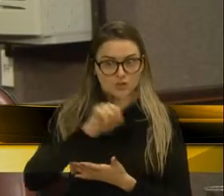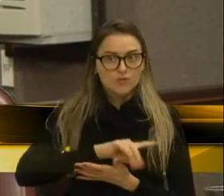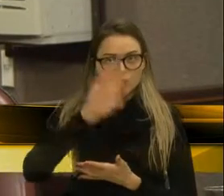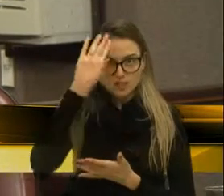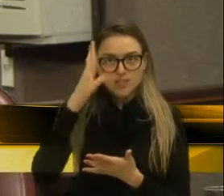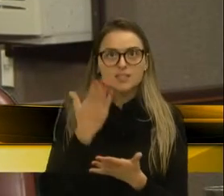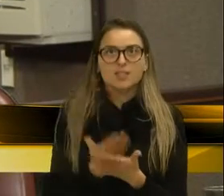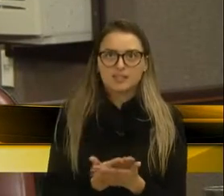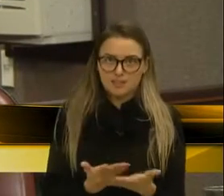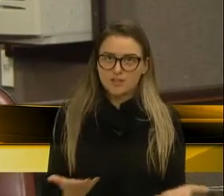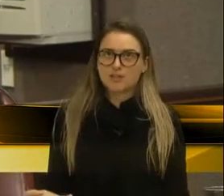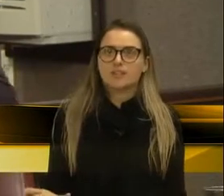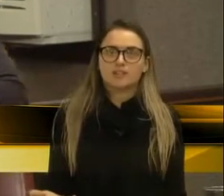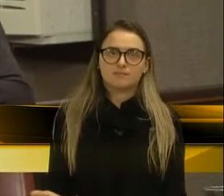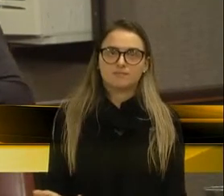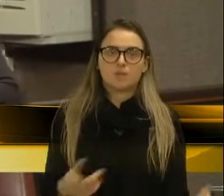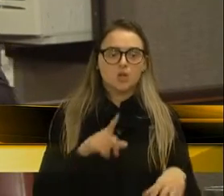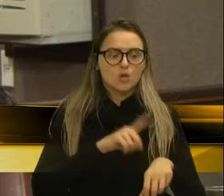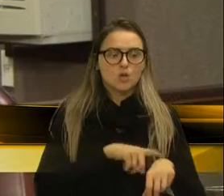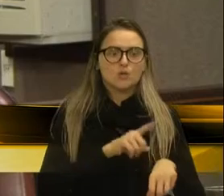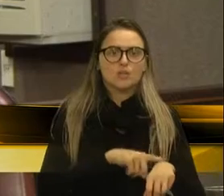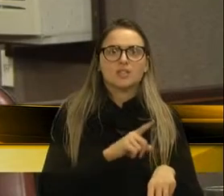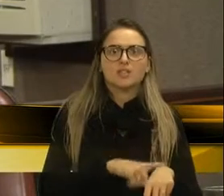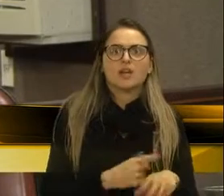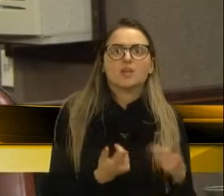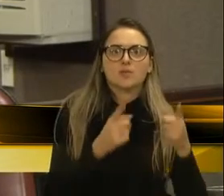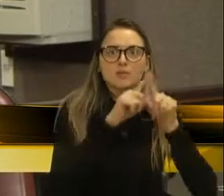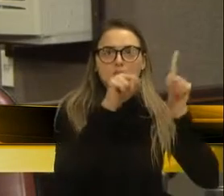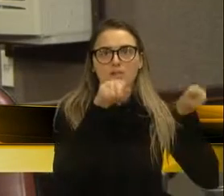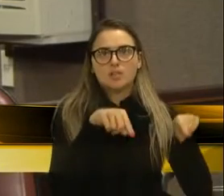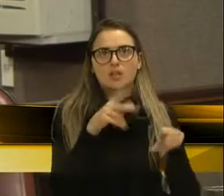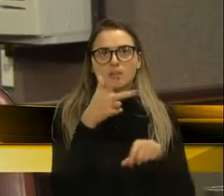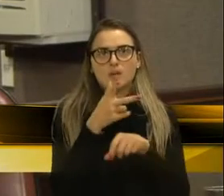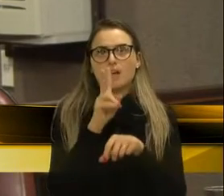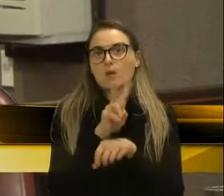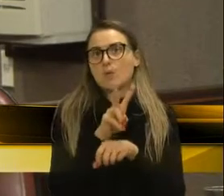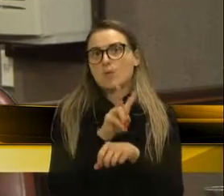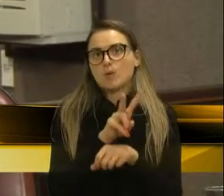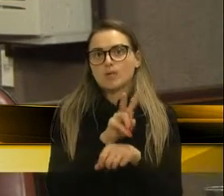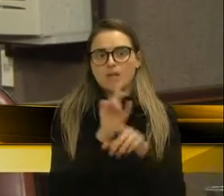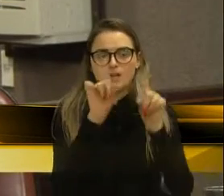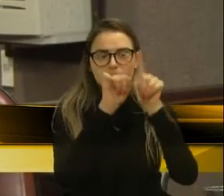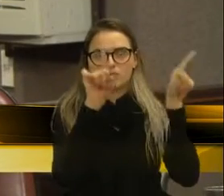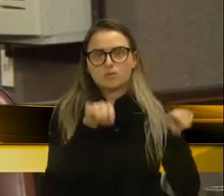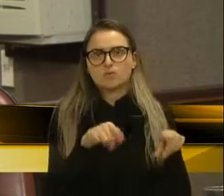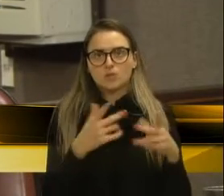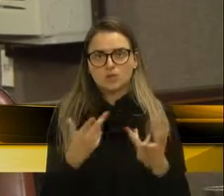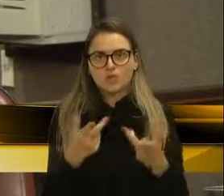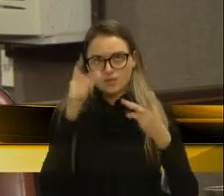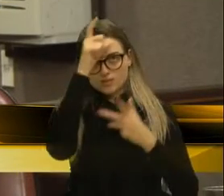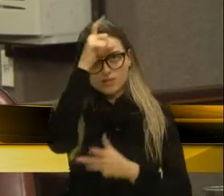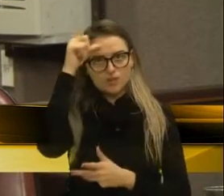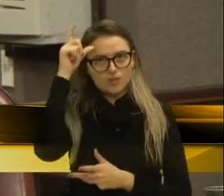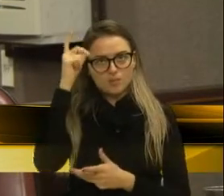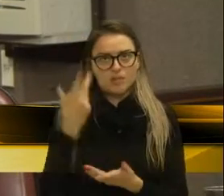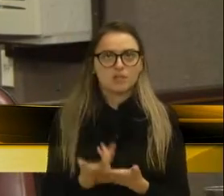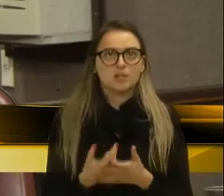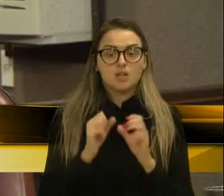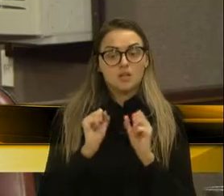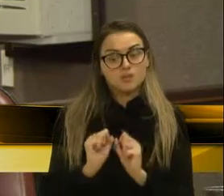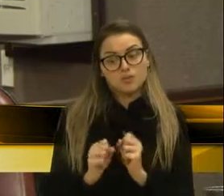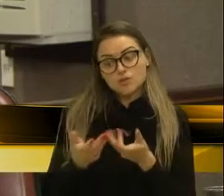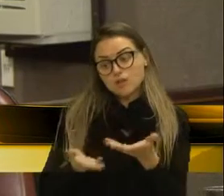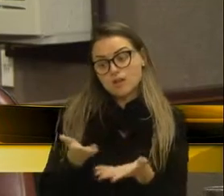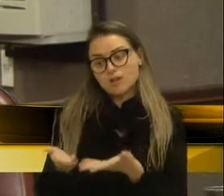nisso? O tempo que dispensaram os servidores para cuidar da servidora lá, da enfermeira, podia estar atendendo